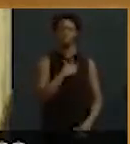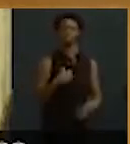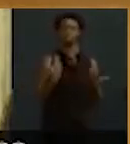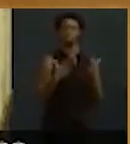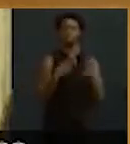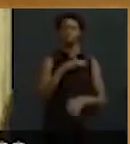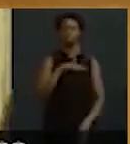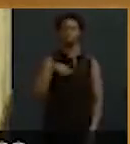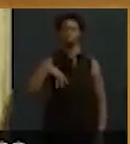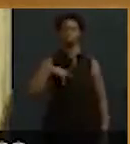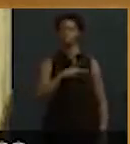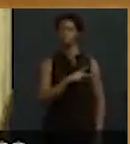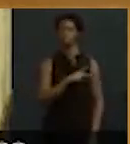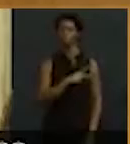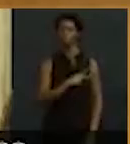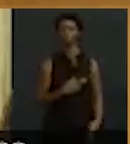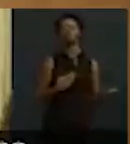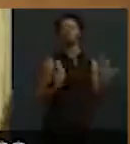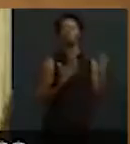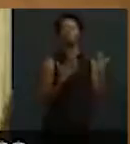Público.